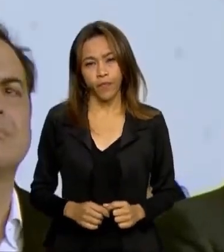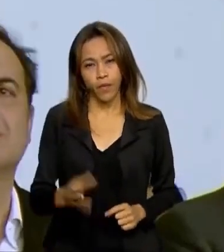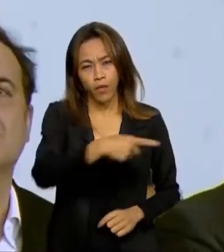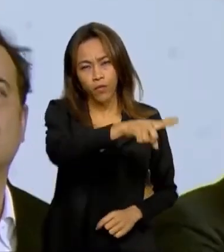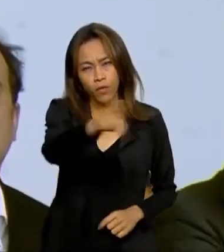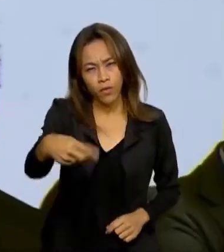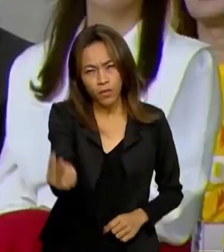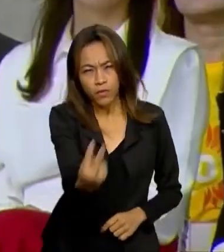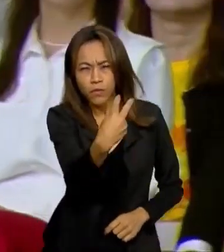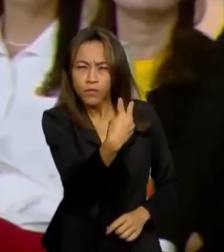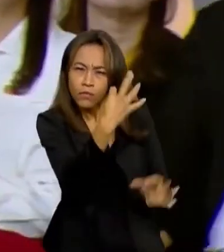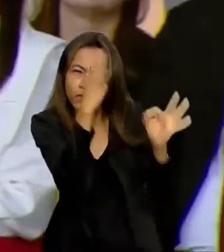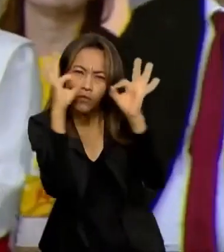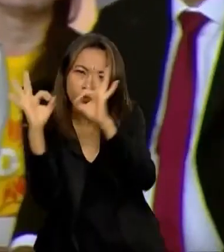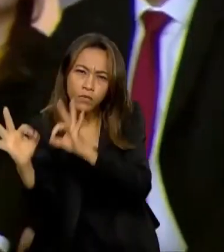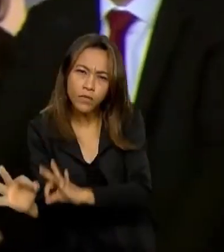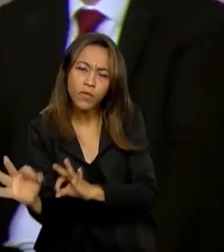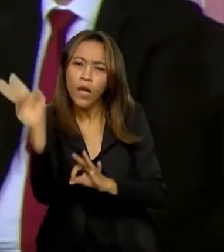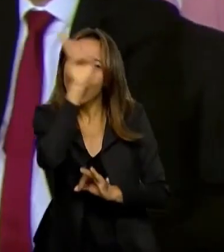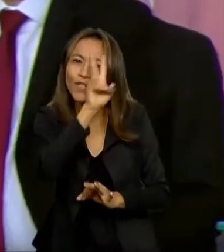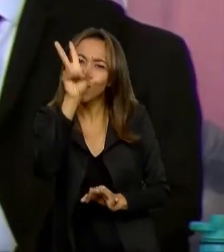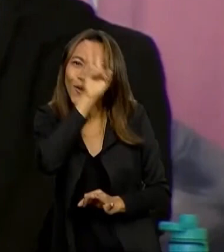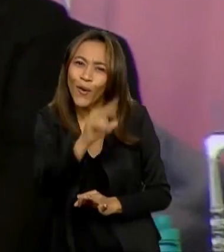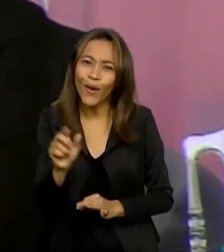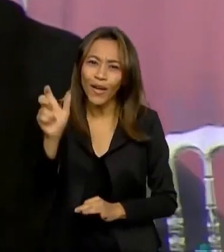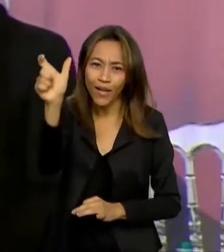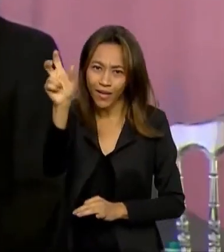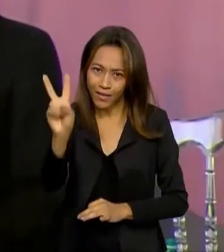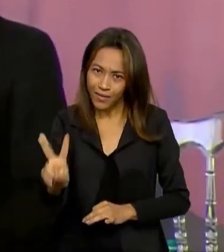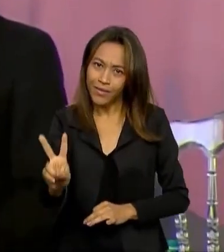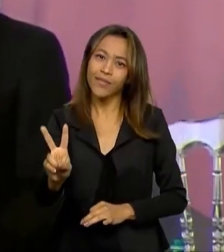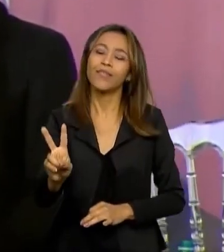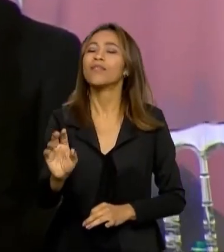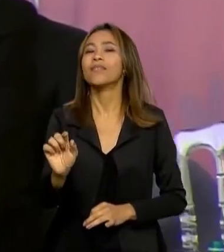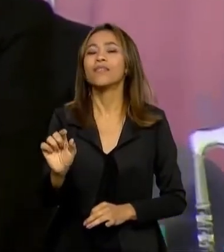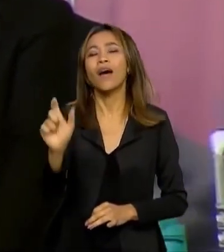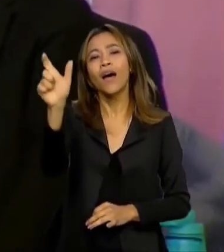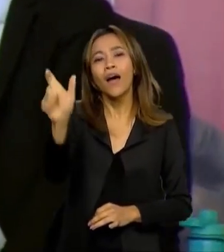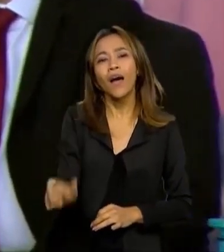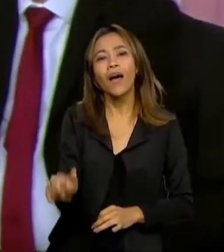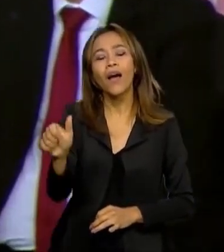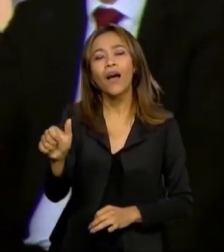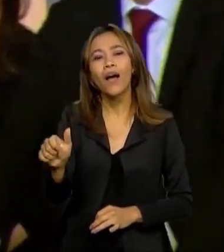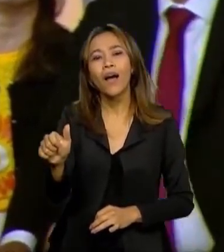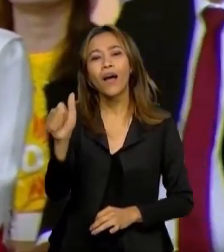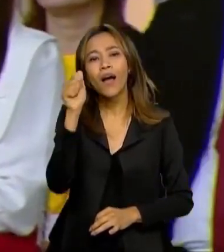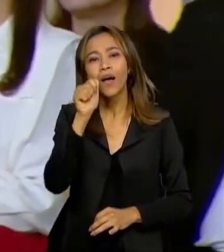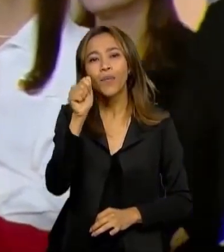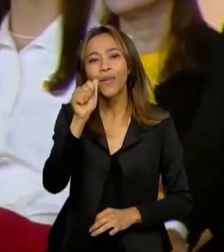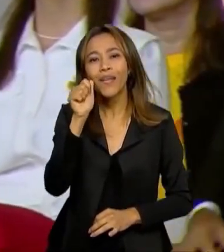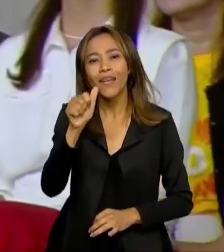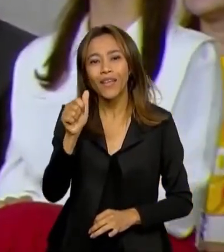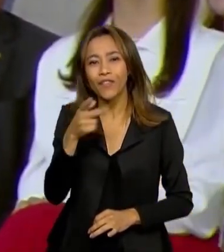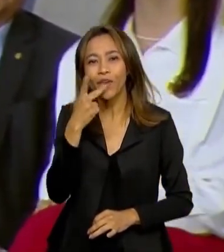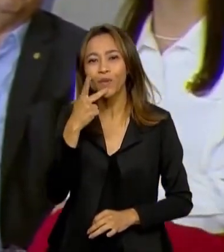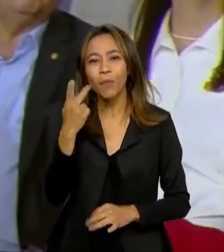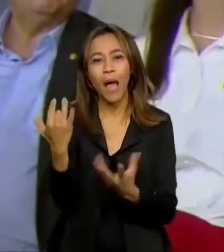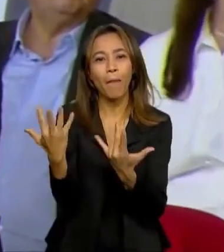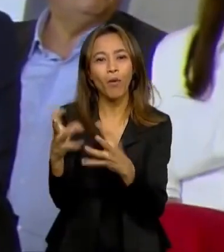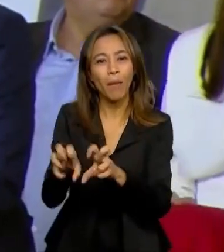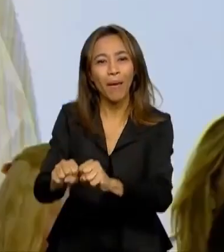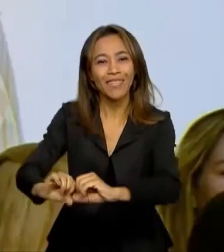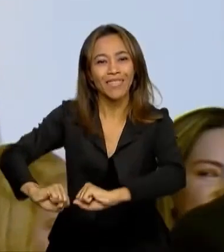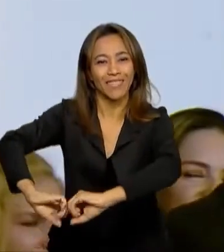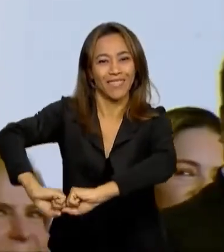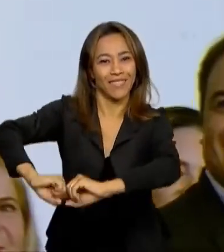Vocês viram a história da nossa companhia, a que está com a mão na massa. Ou